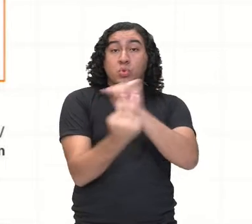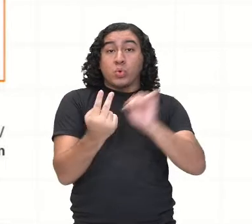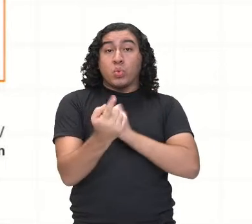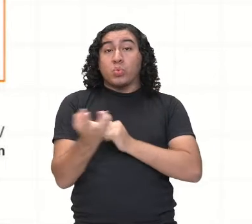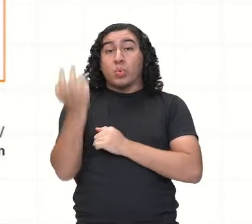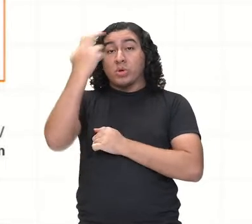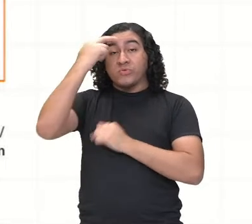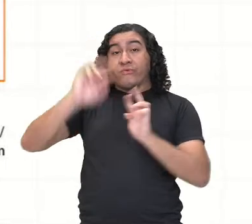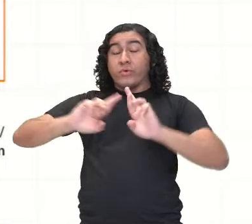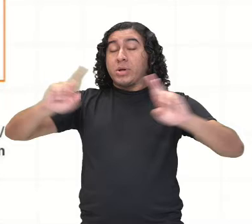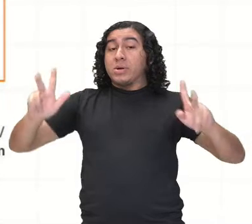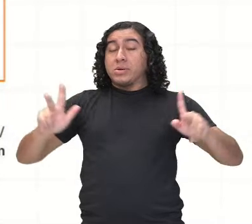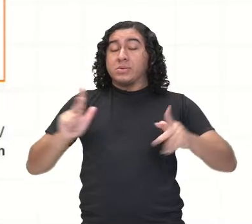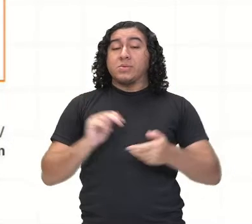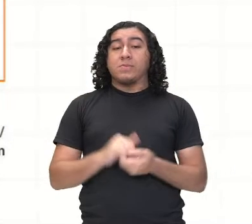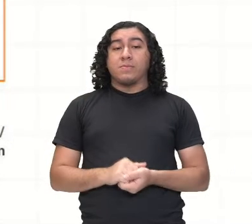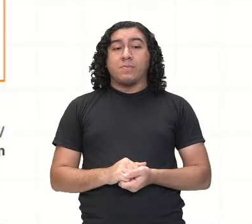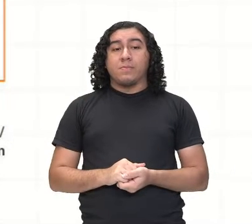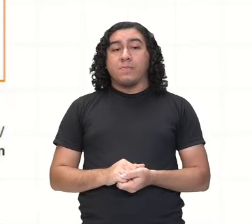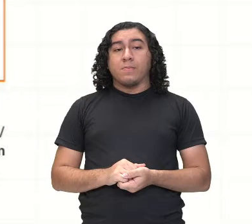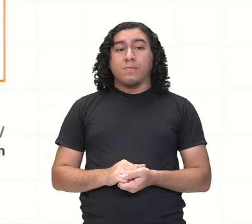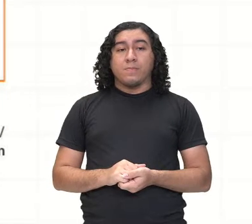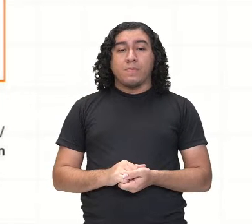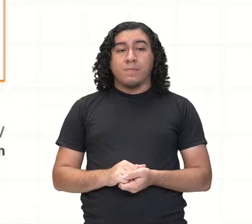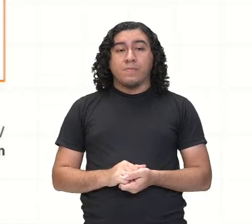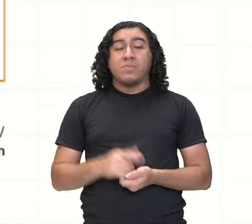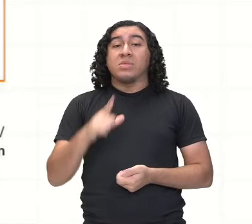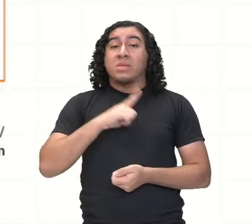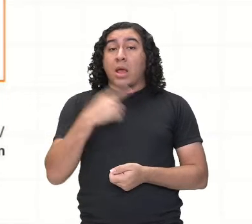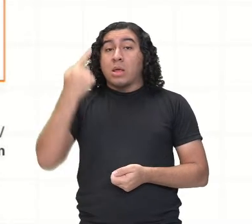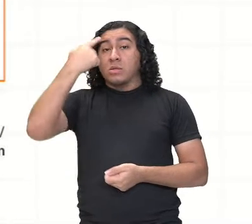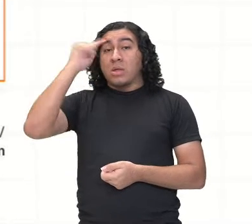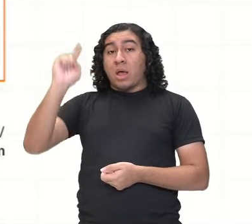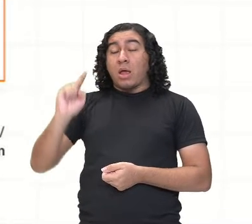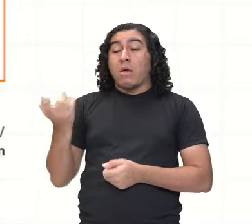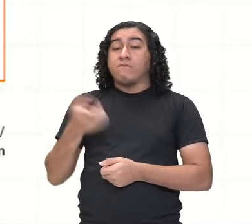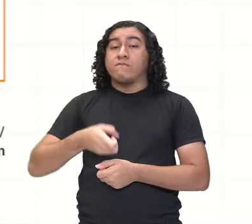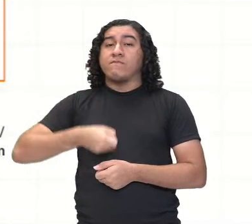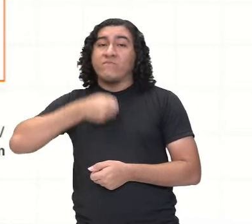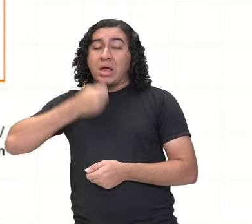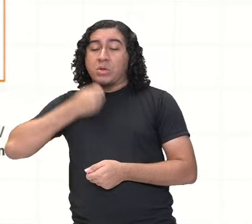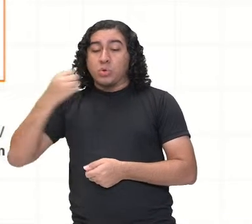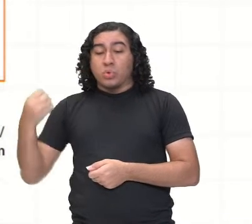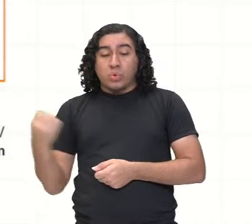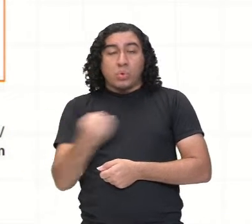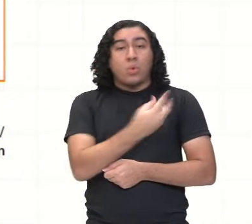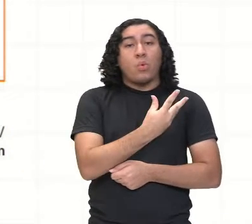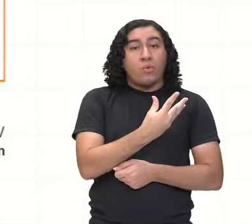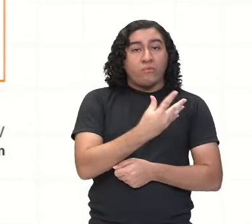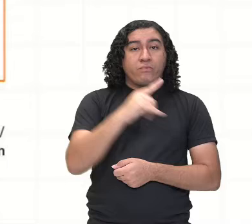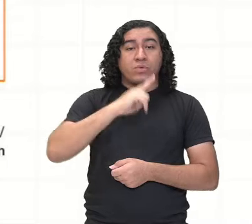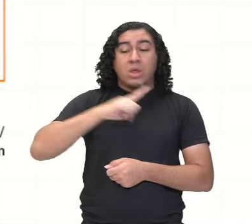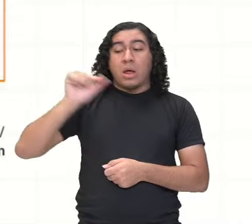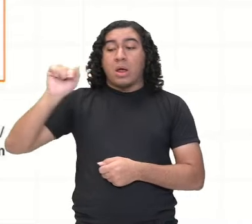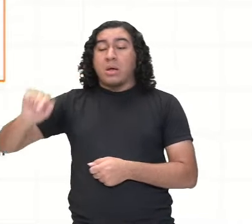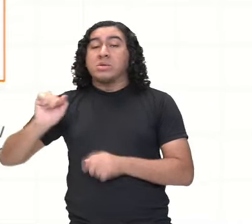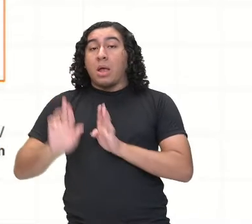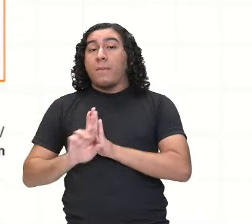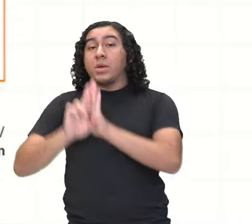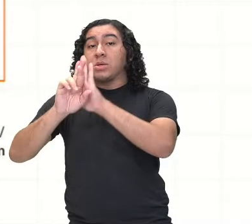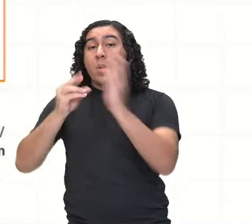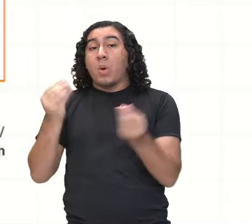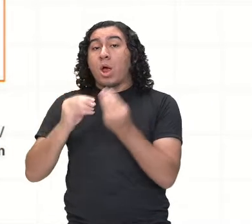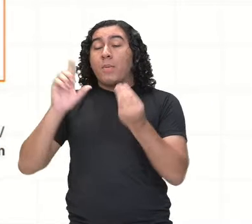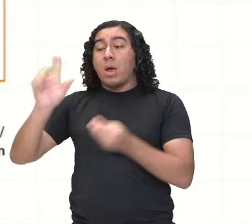aí a gente traz essa ideia de velho e de novo mundo. O velho mundo vai ser representado pelos